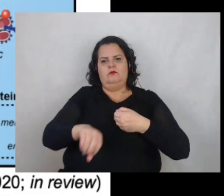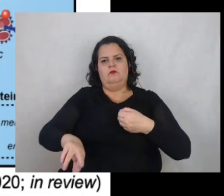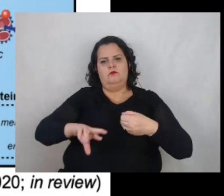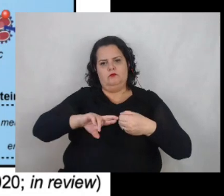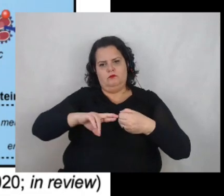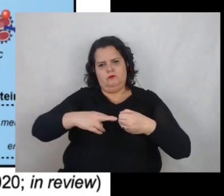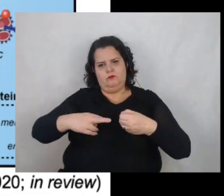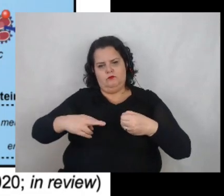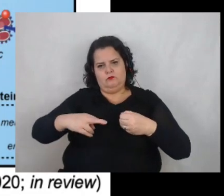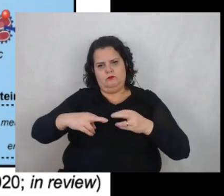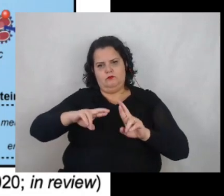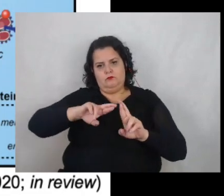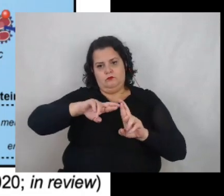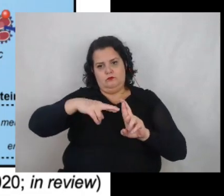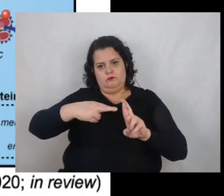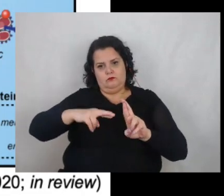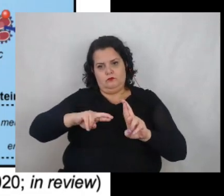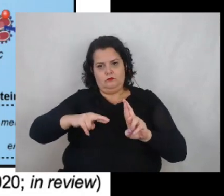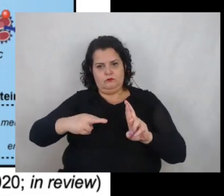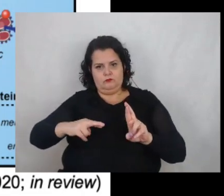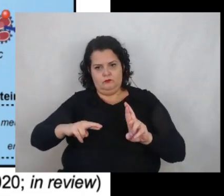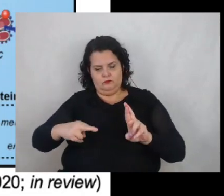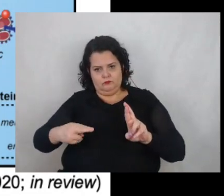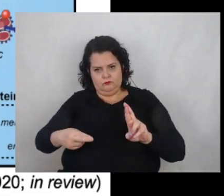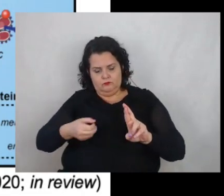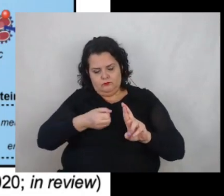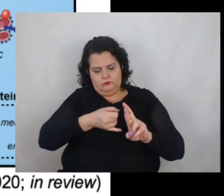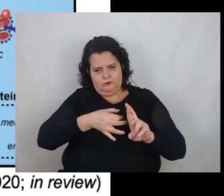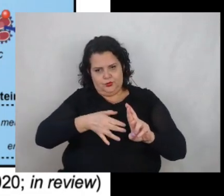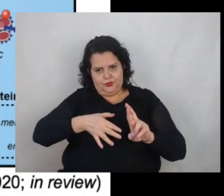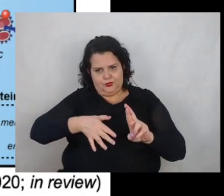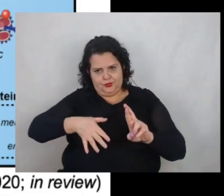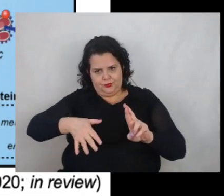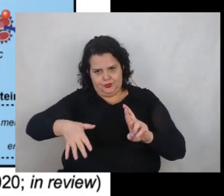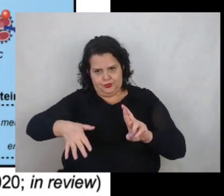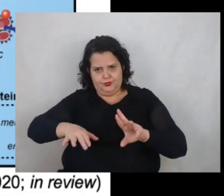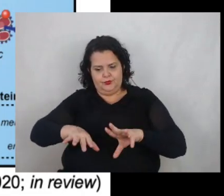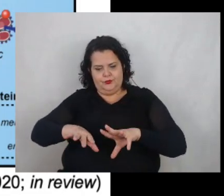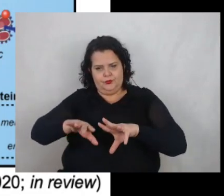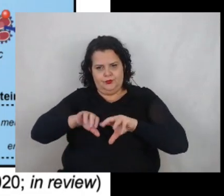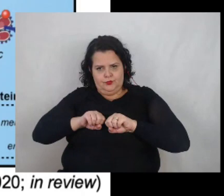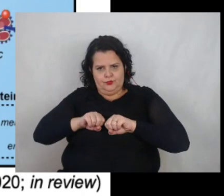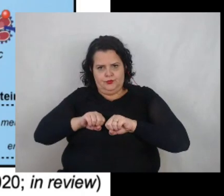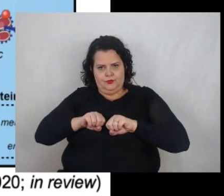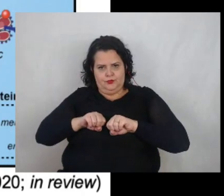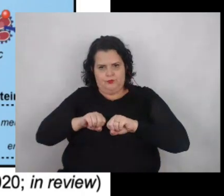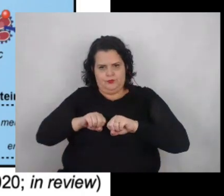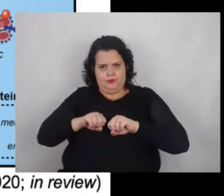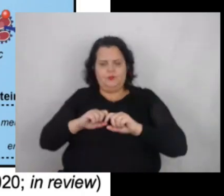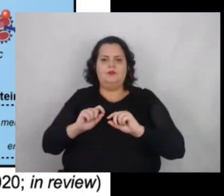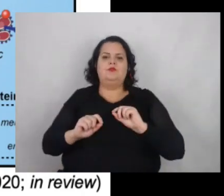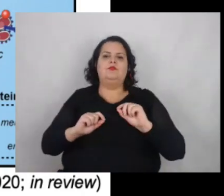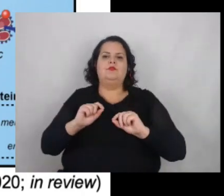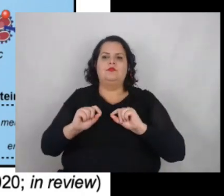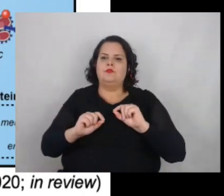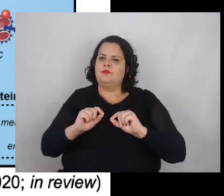fita única para a célula do hospedeiro. Dessa forma, além da entrada direta da